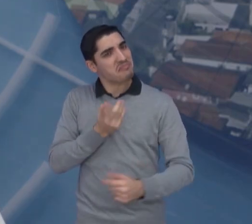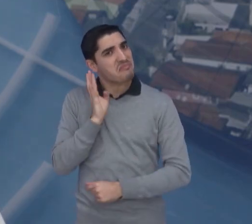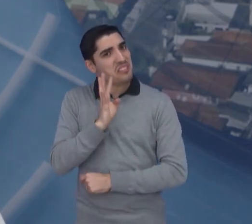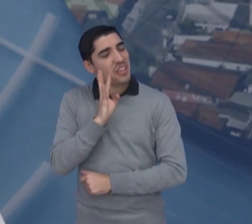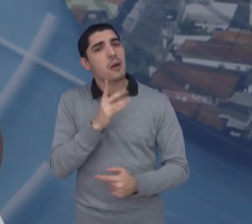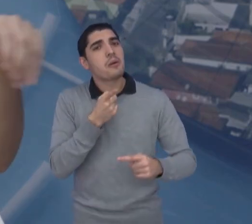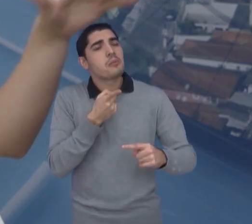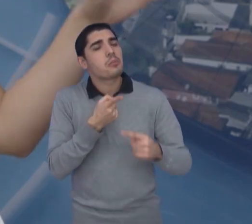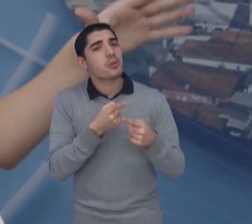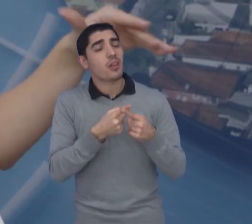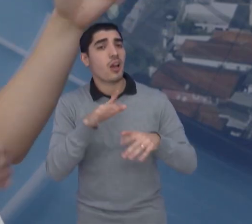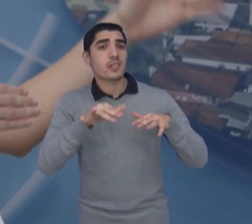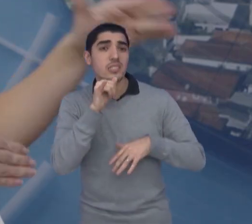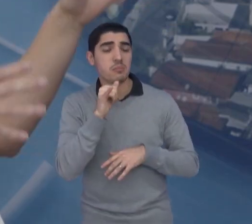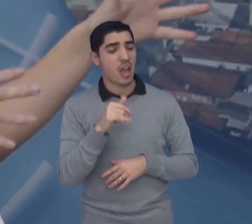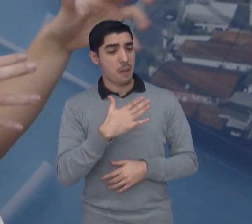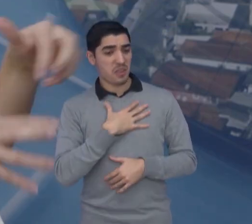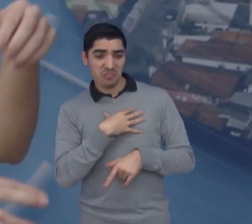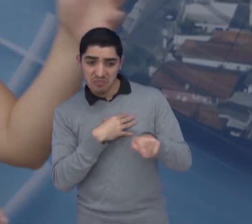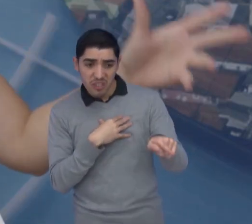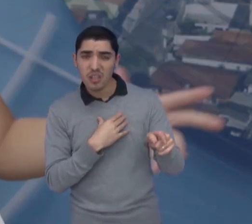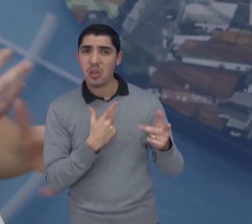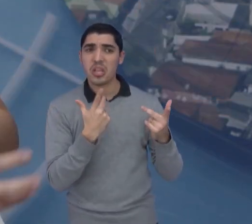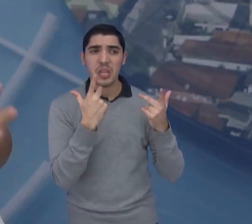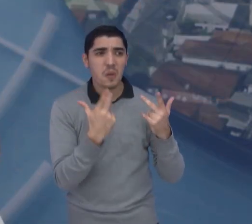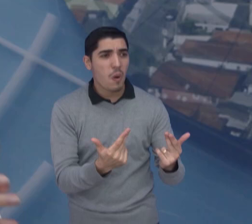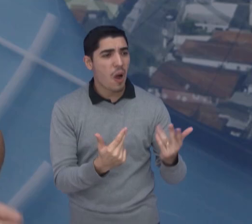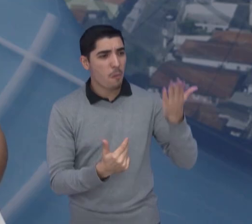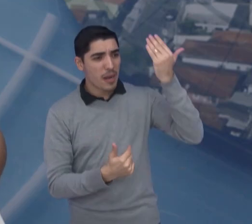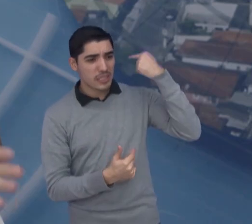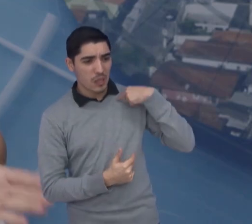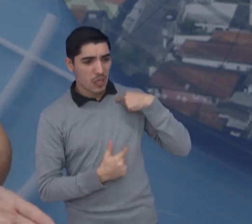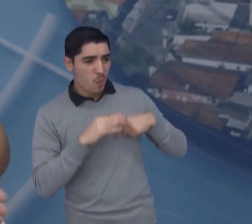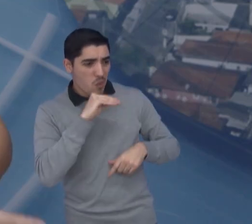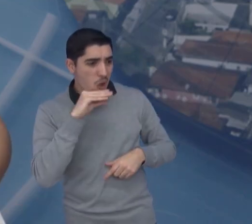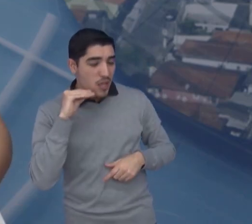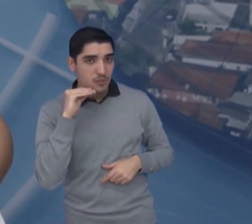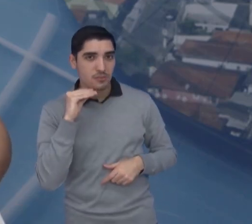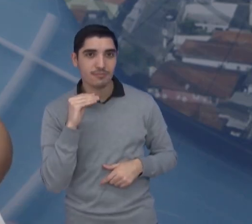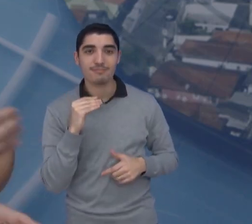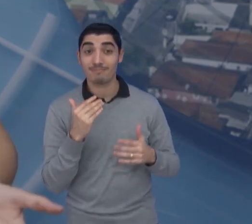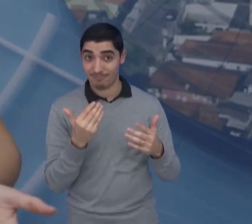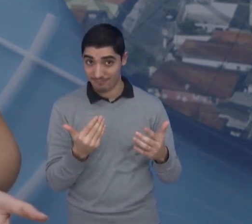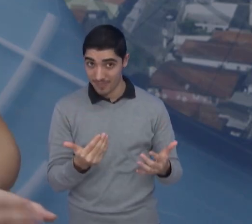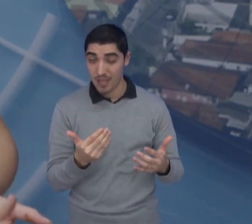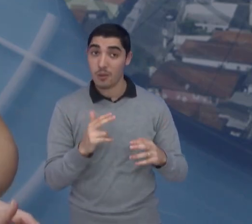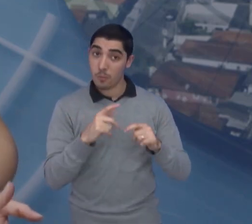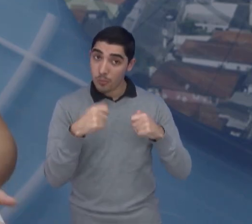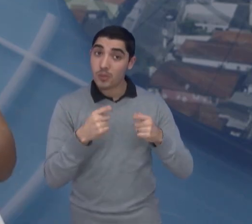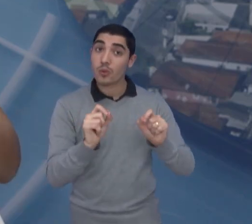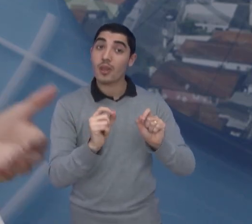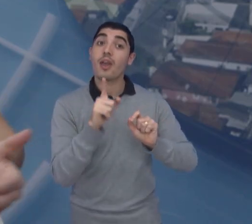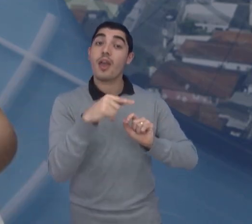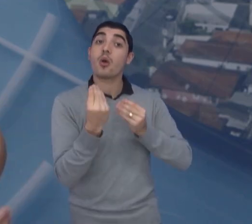Mas fulano, meu filho está sendo igual eu fui na adolescência. Isso vai muito também dos exemplos que a gente